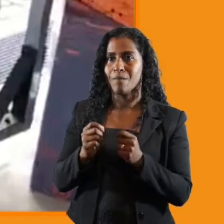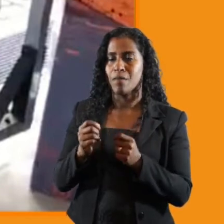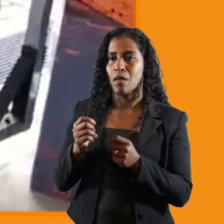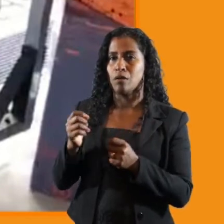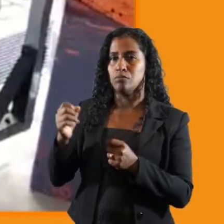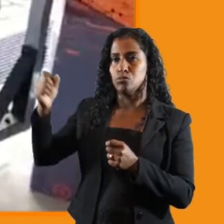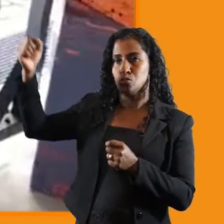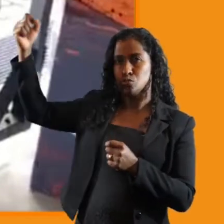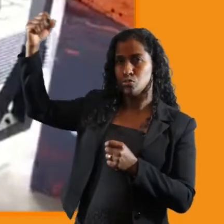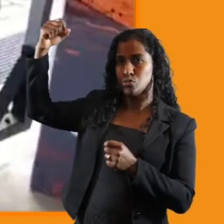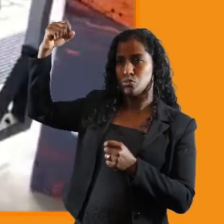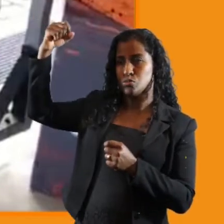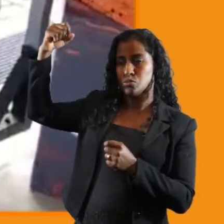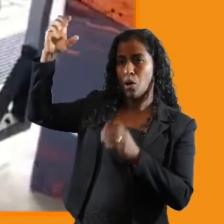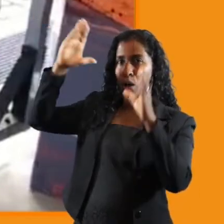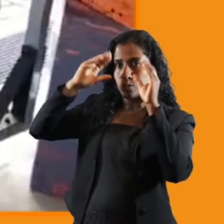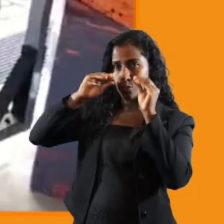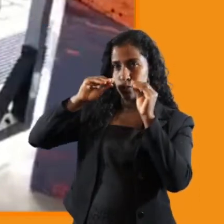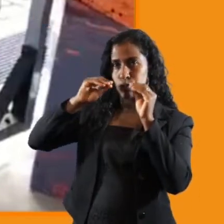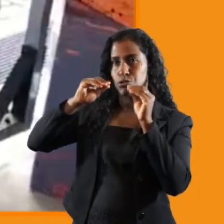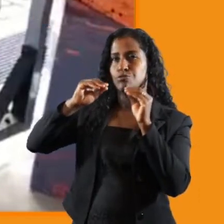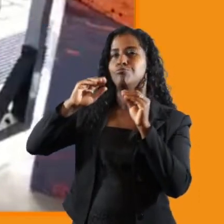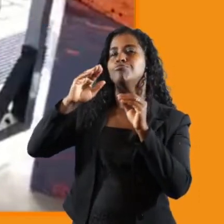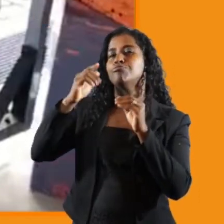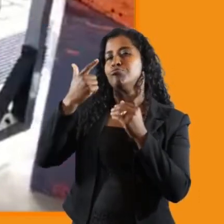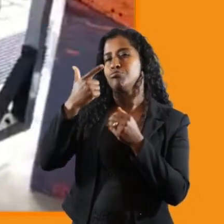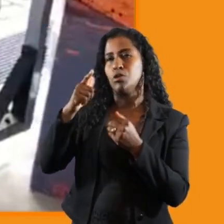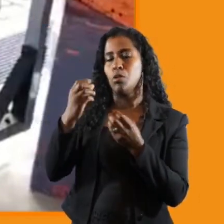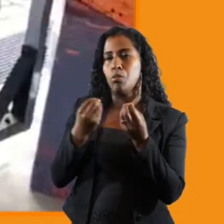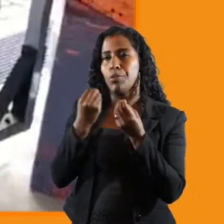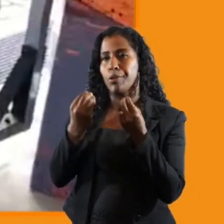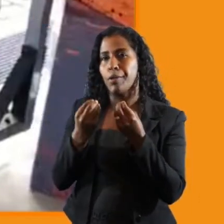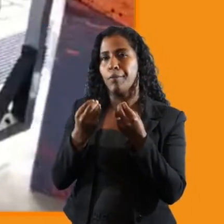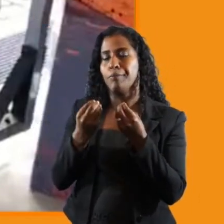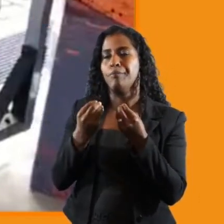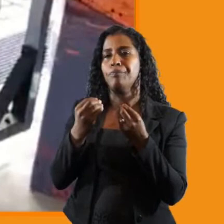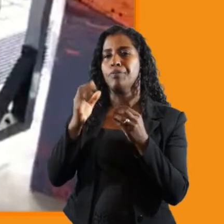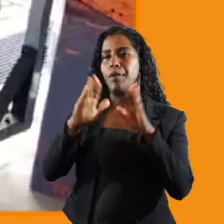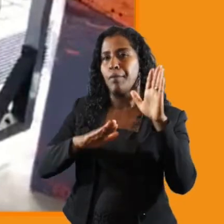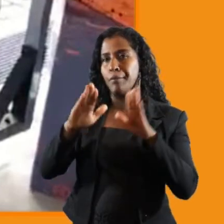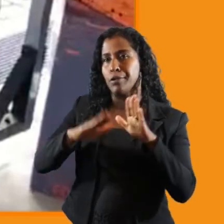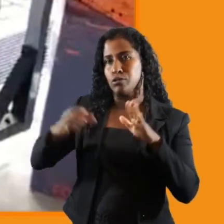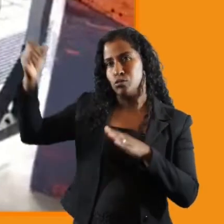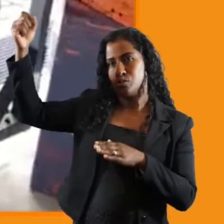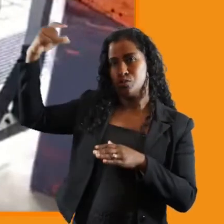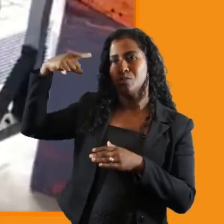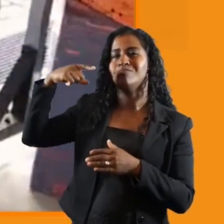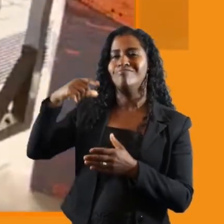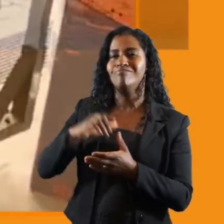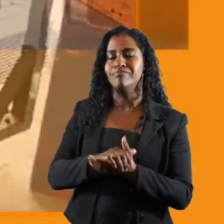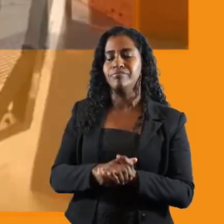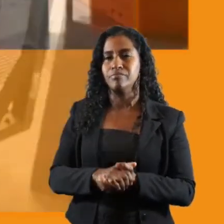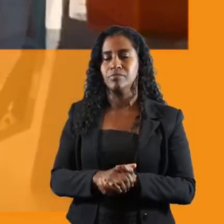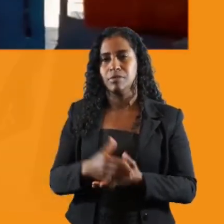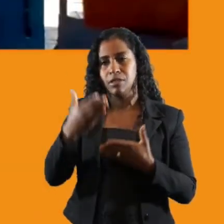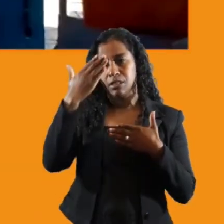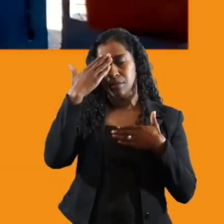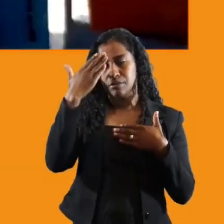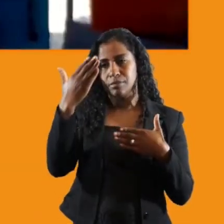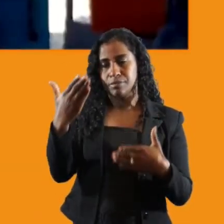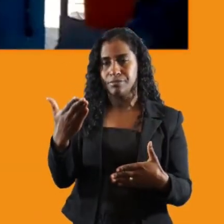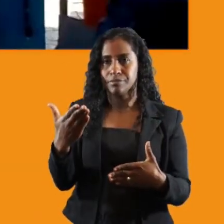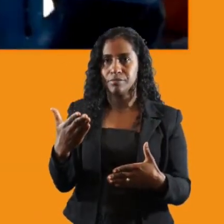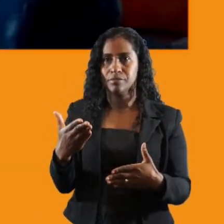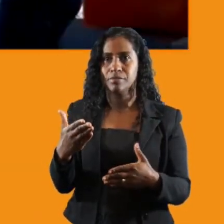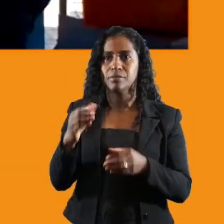porque eu dependo totalmente da radiação solar. Perfeito. Gurizada, muito, muito obrigado pela aula. Fiquei muito feliz A gente só